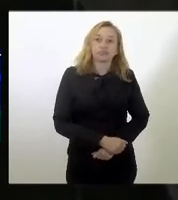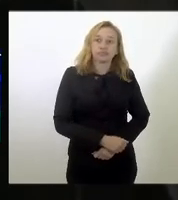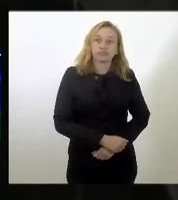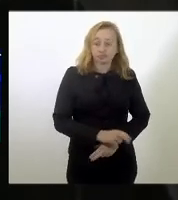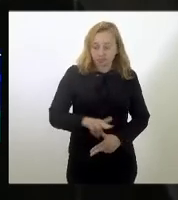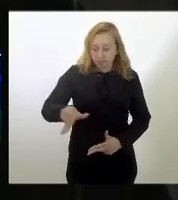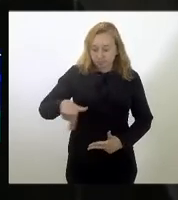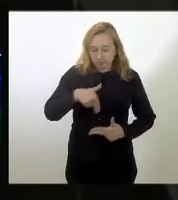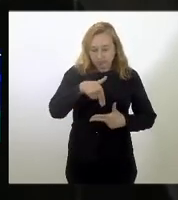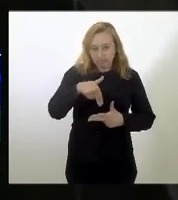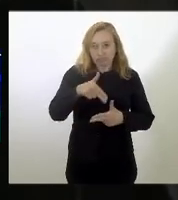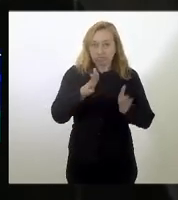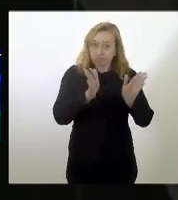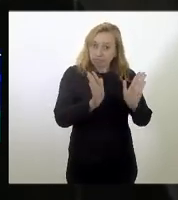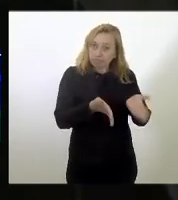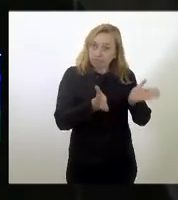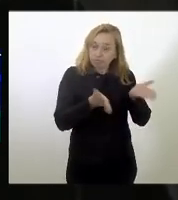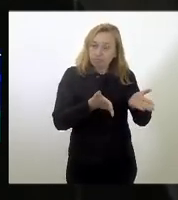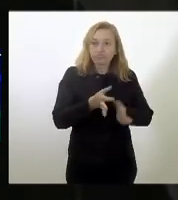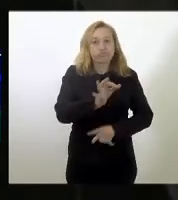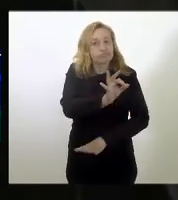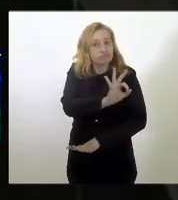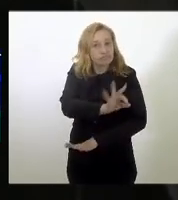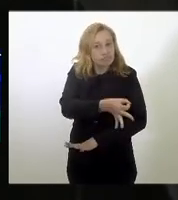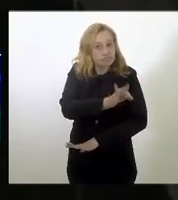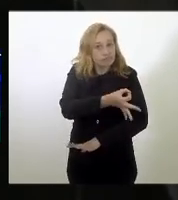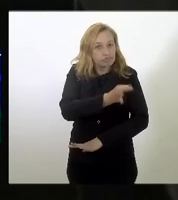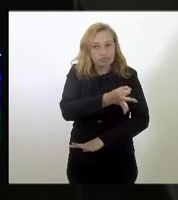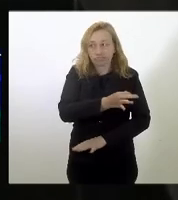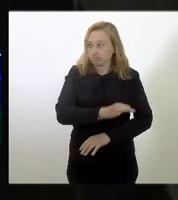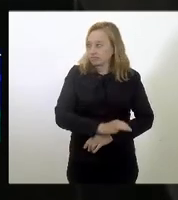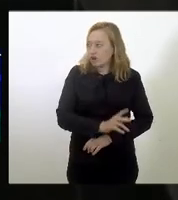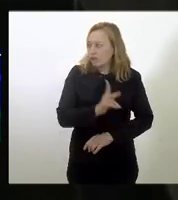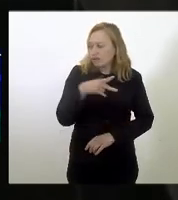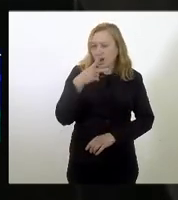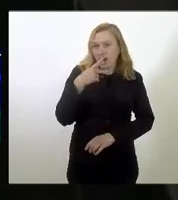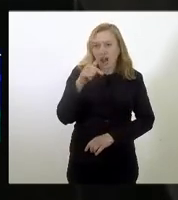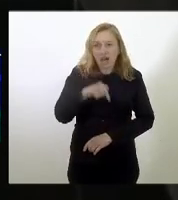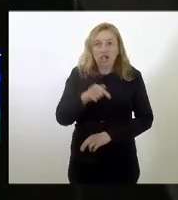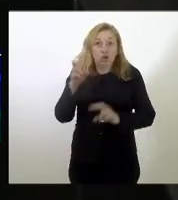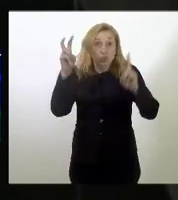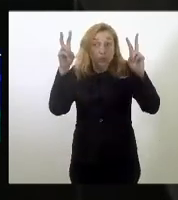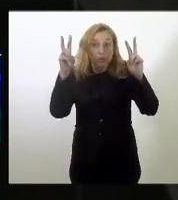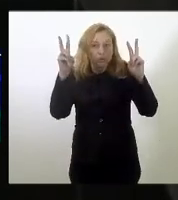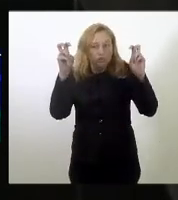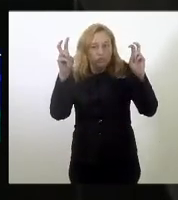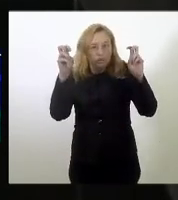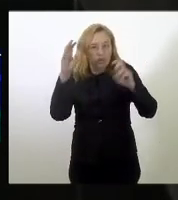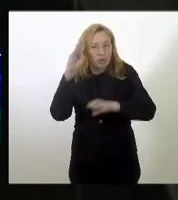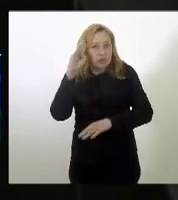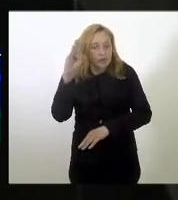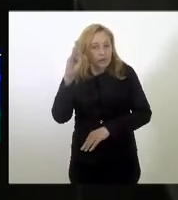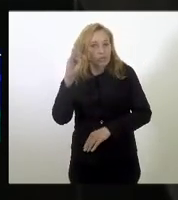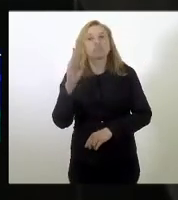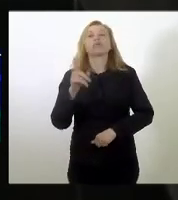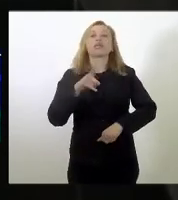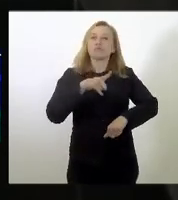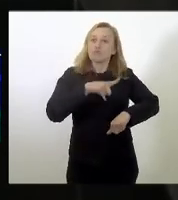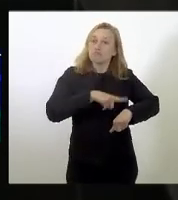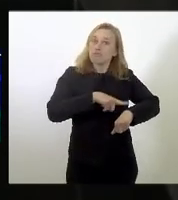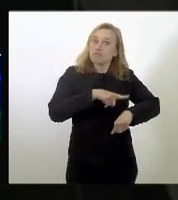nessa tribuna de hoje justamente para trazer aqui um tema que eu acho que é fundamental nesse